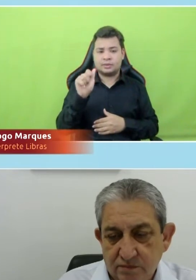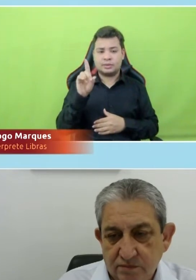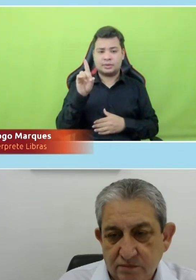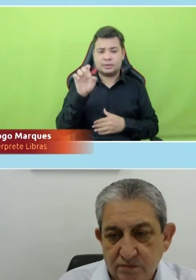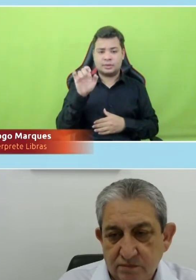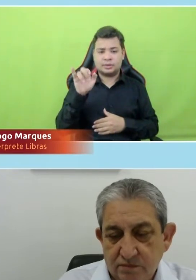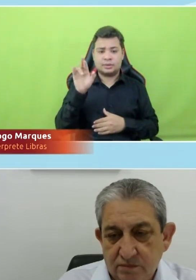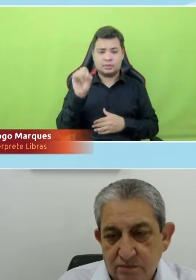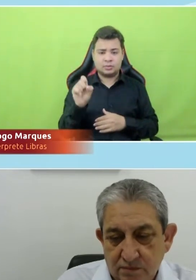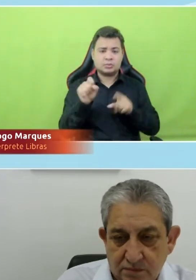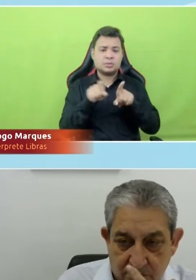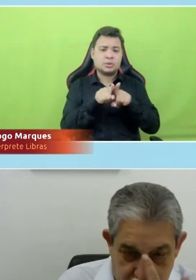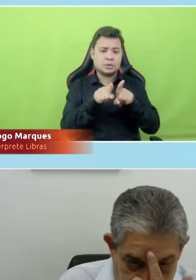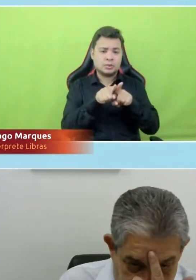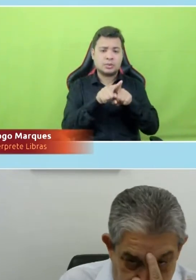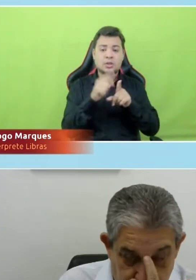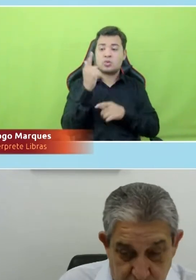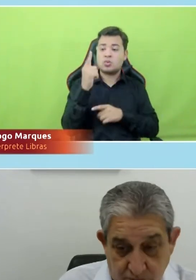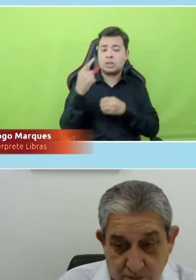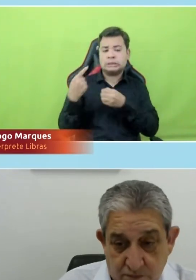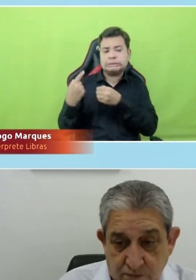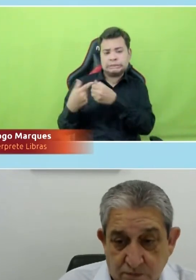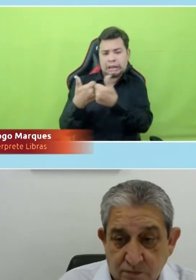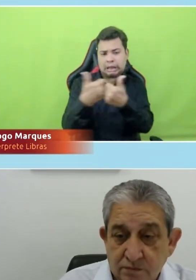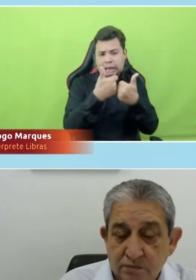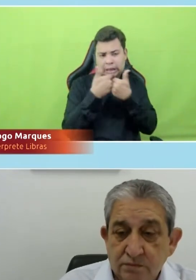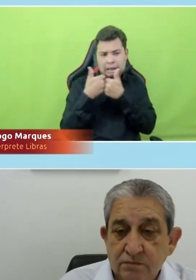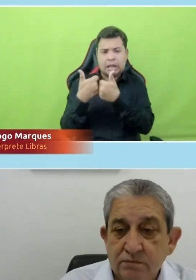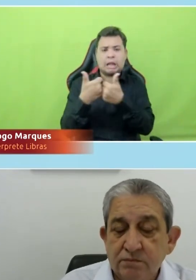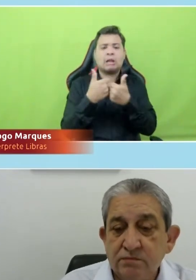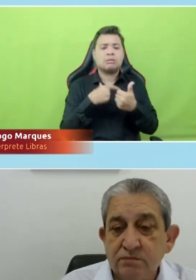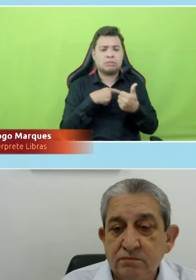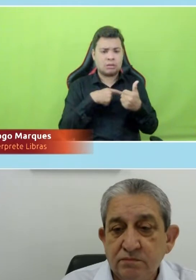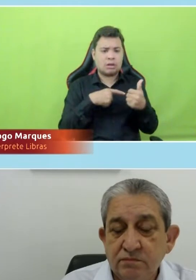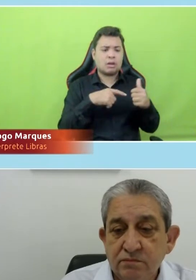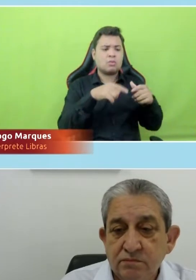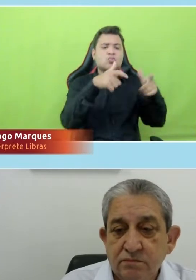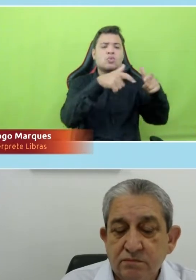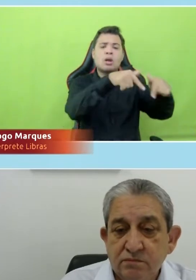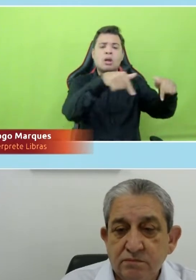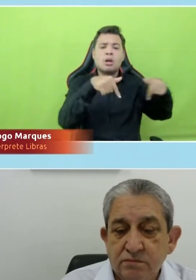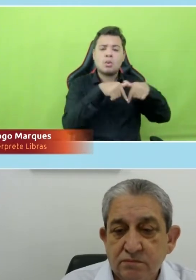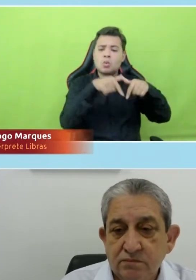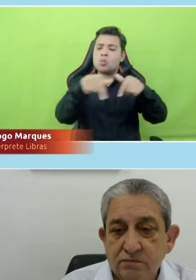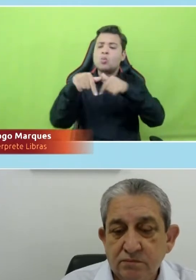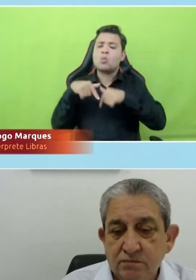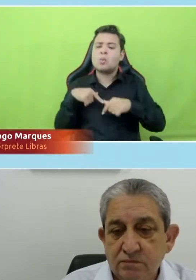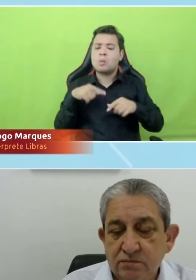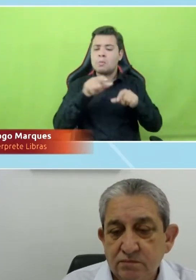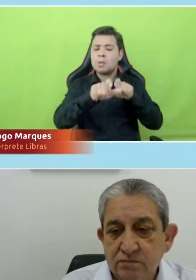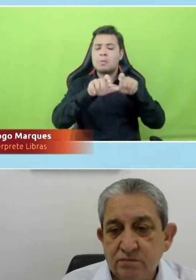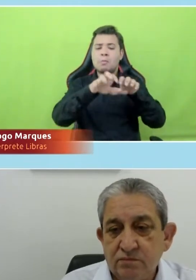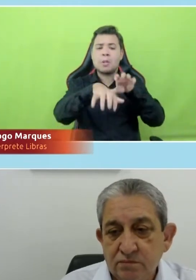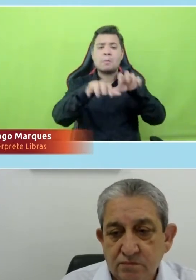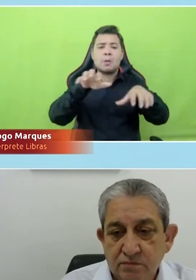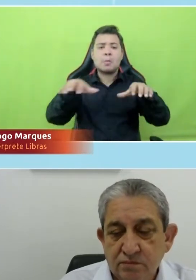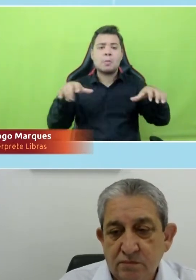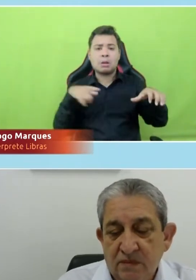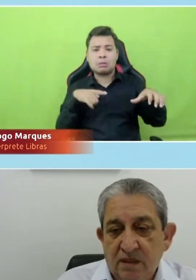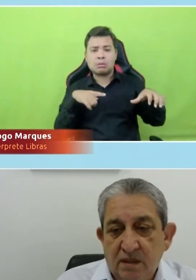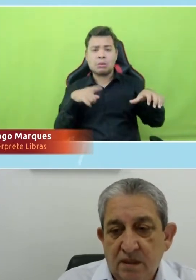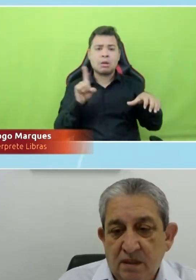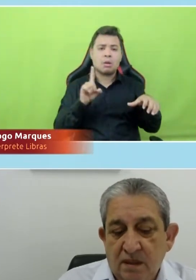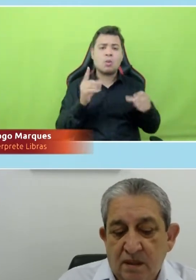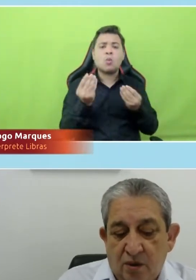verdade, né, também em Trindade, há um aglomerado quilombola. Como é que estão divididos, né, espalhados esses grupos aqui